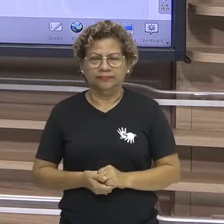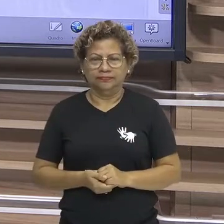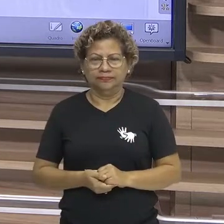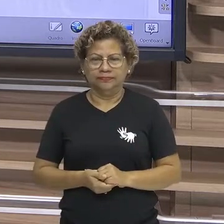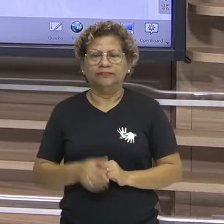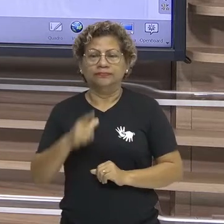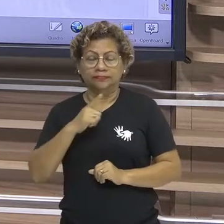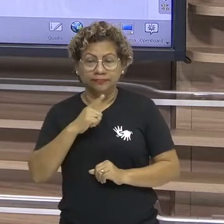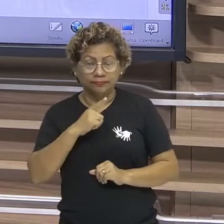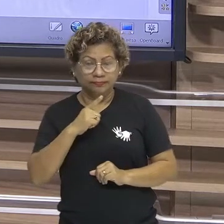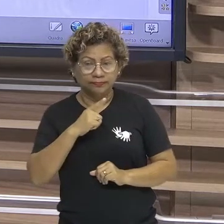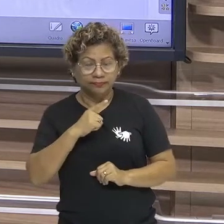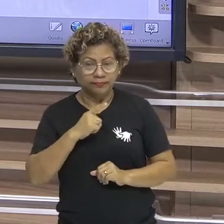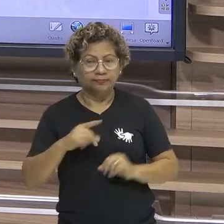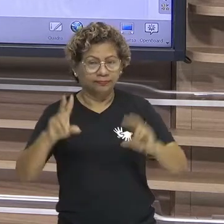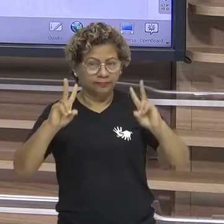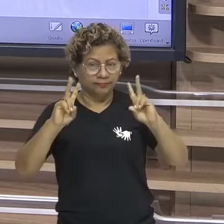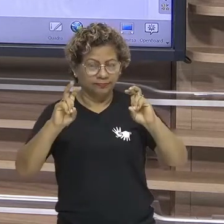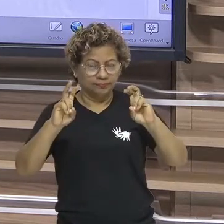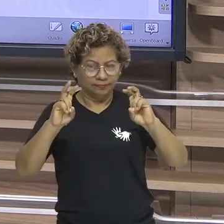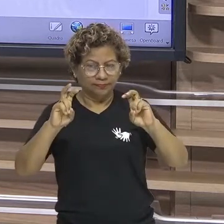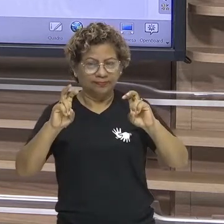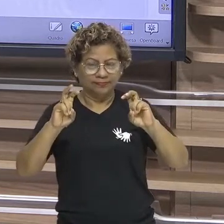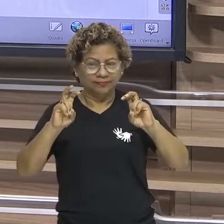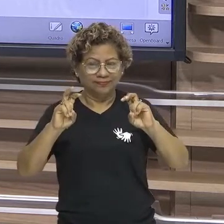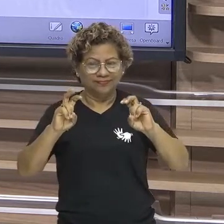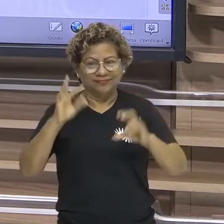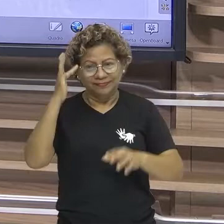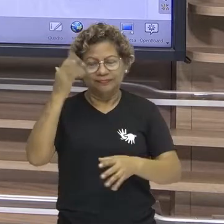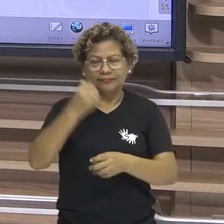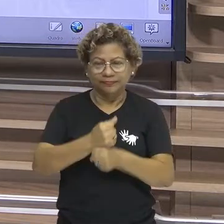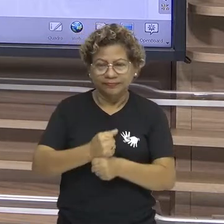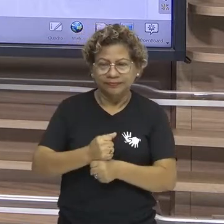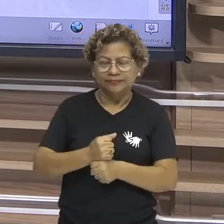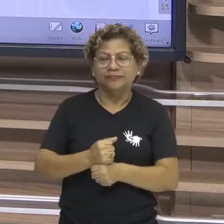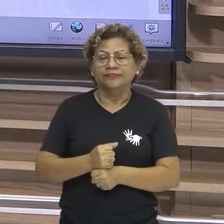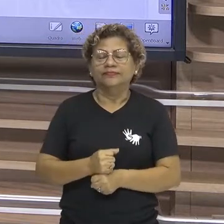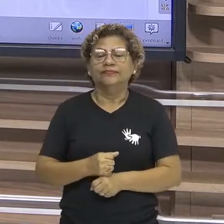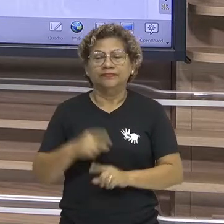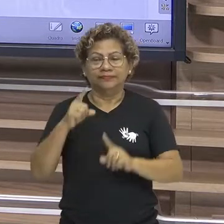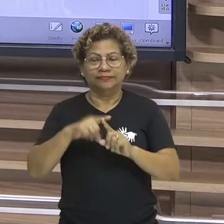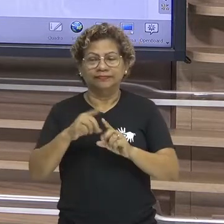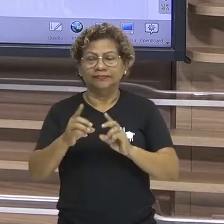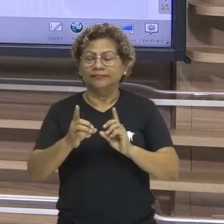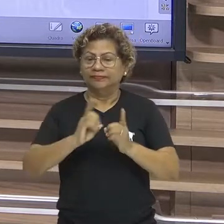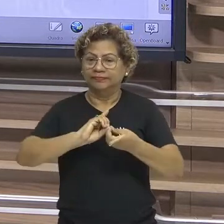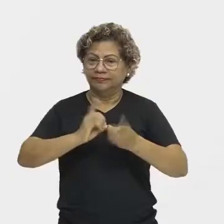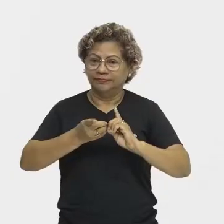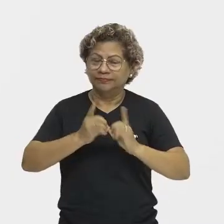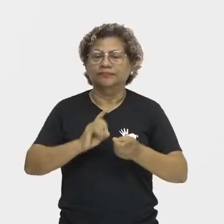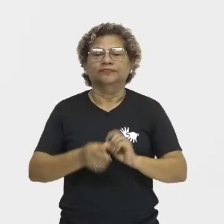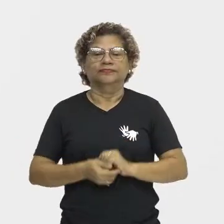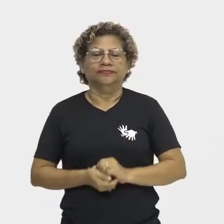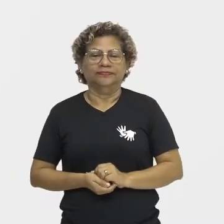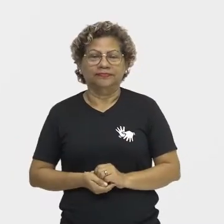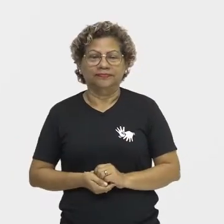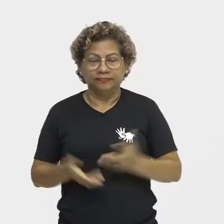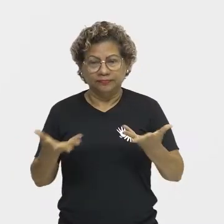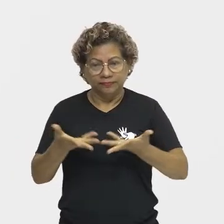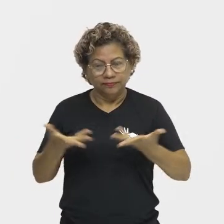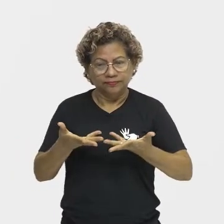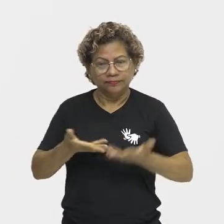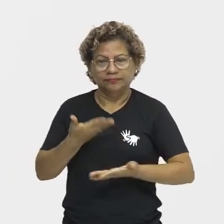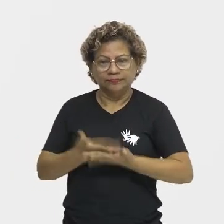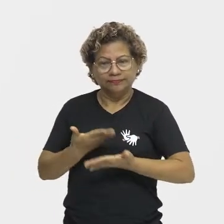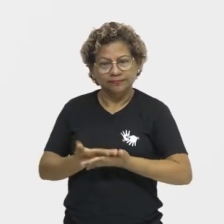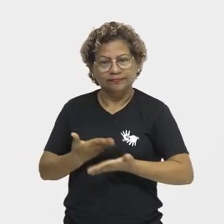estão incluídas num conteúdo da física que nós chamamos de dinâmica. Então, a dinâmica, que é o que nós iremos estudar